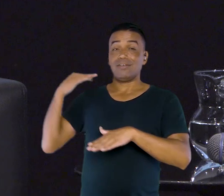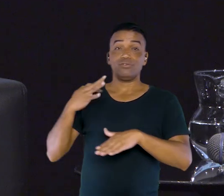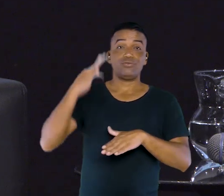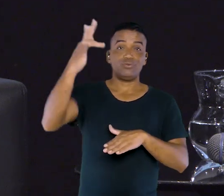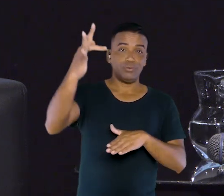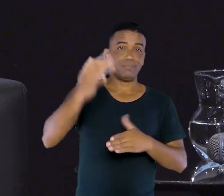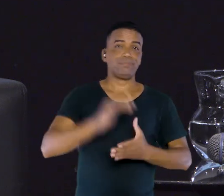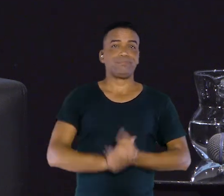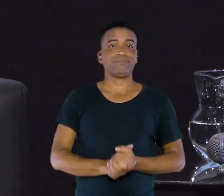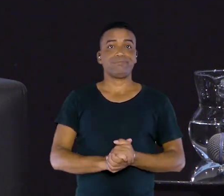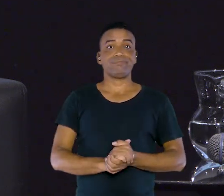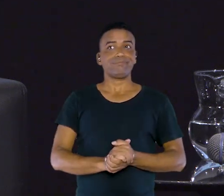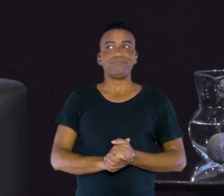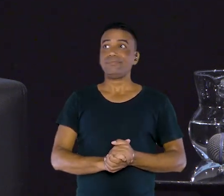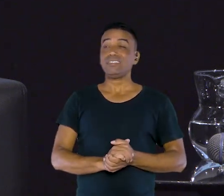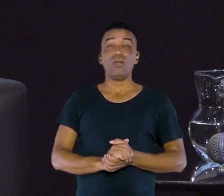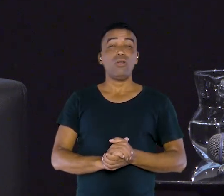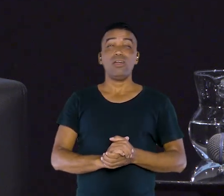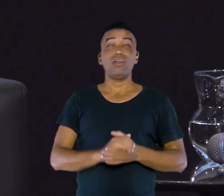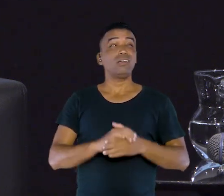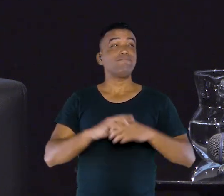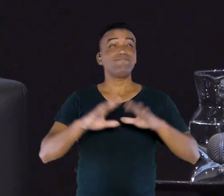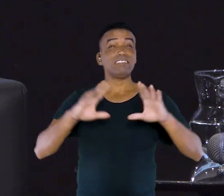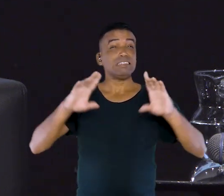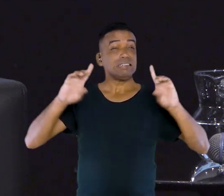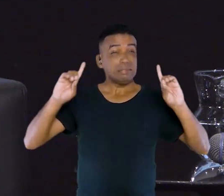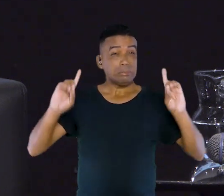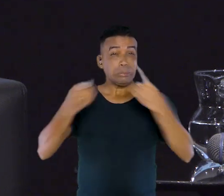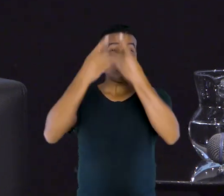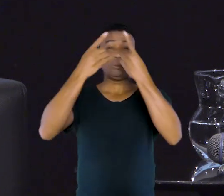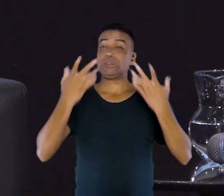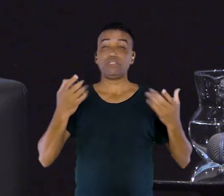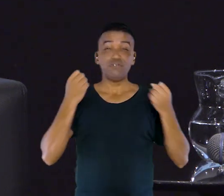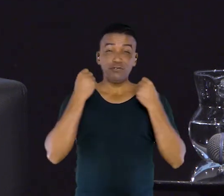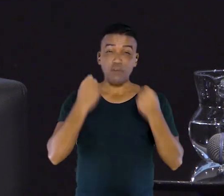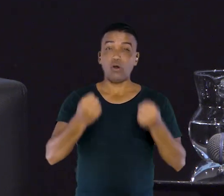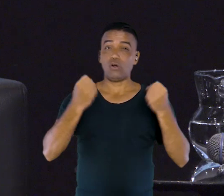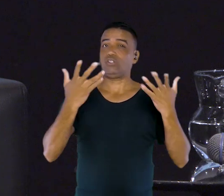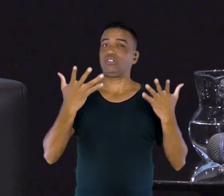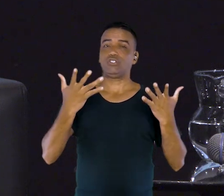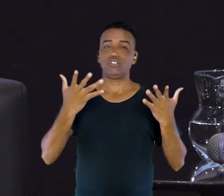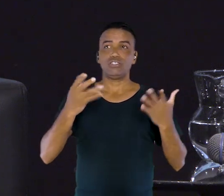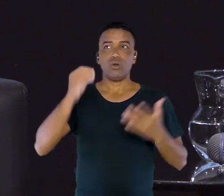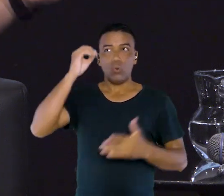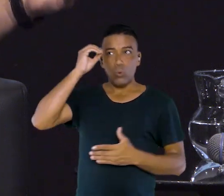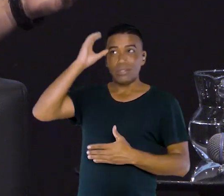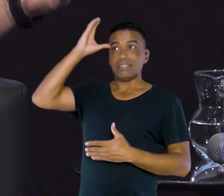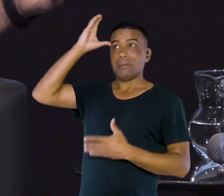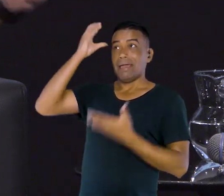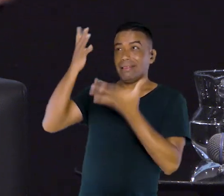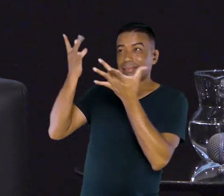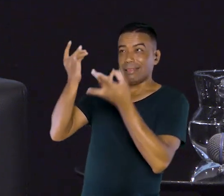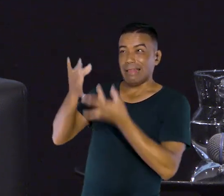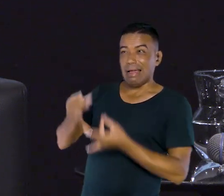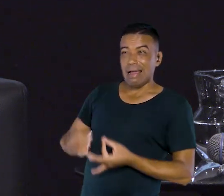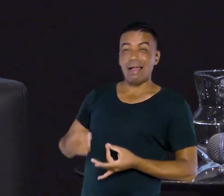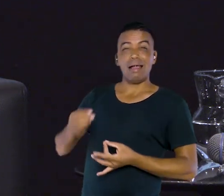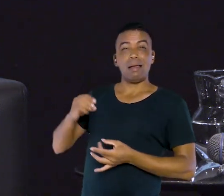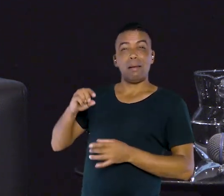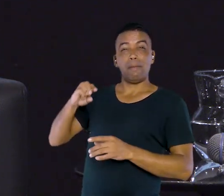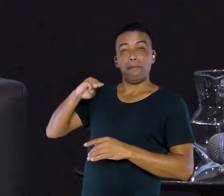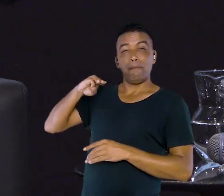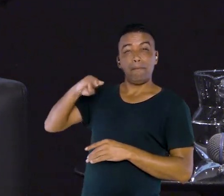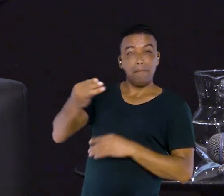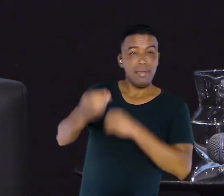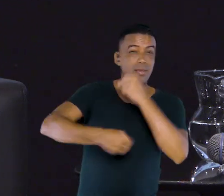futuro, o contraste é muito forte, é muito gritante, está na nossa frente, assim, né? Formas de conhecimento sofisticadas, milenares,